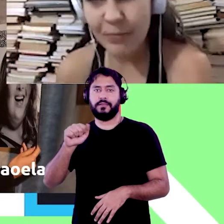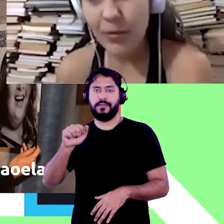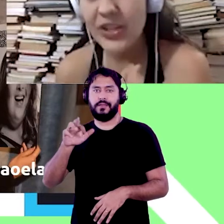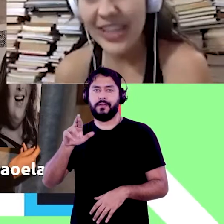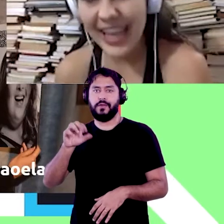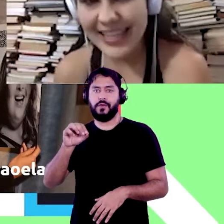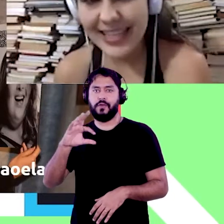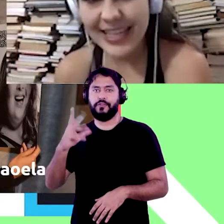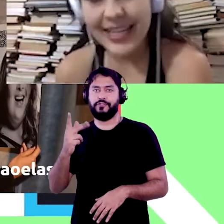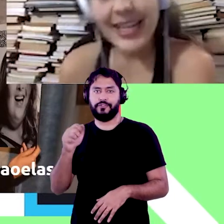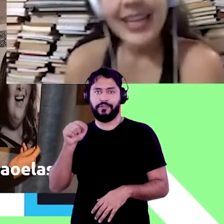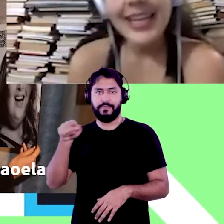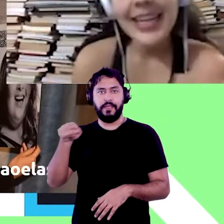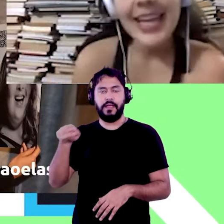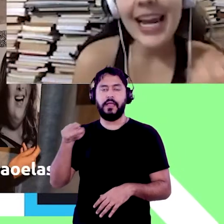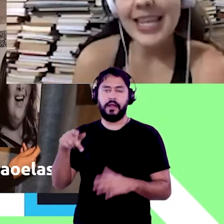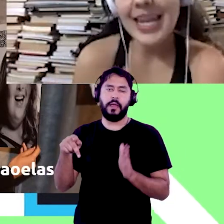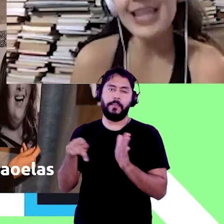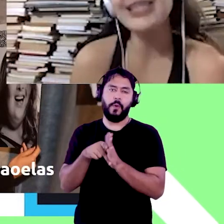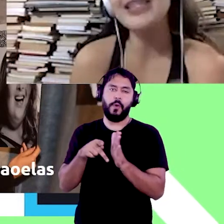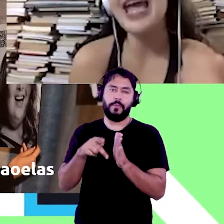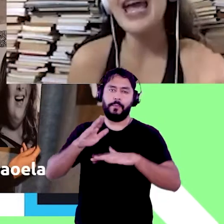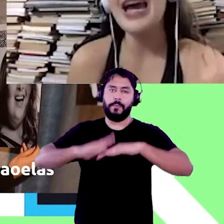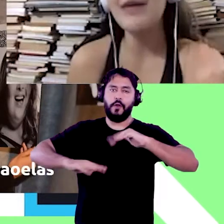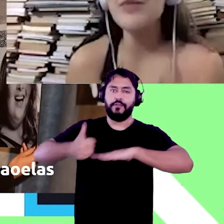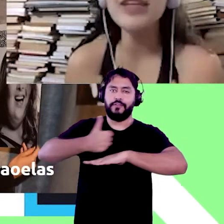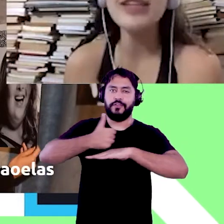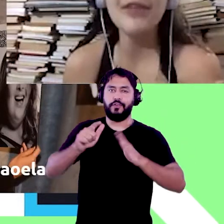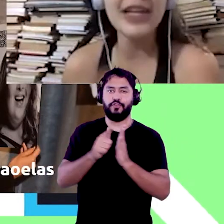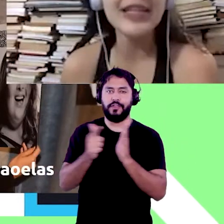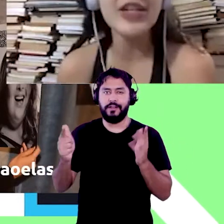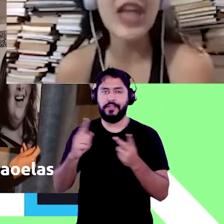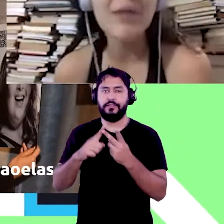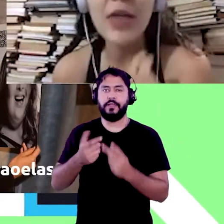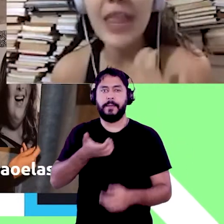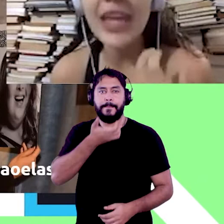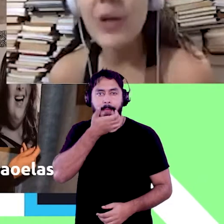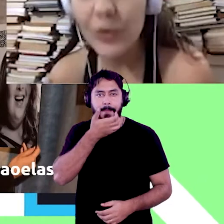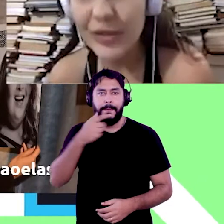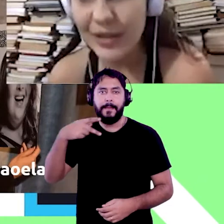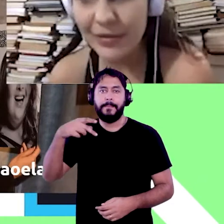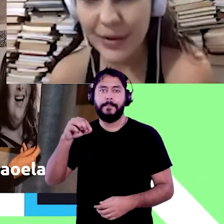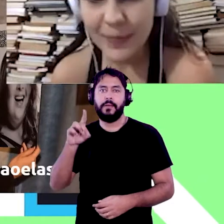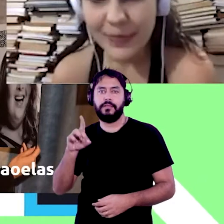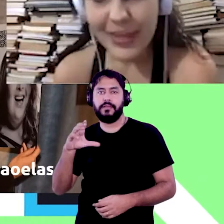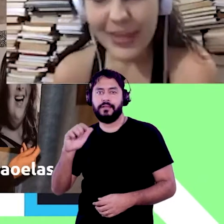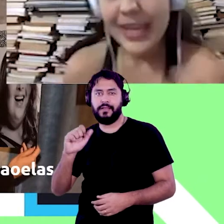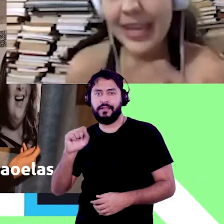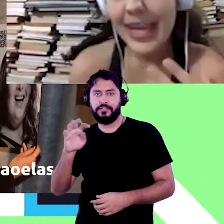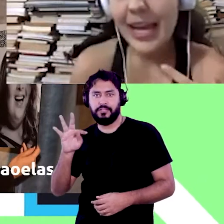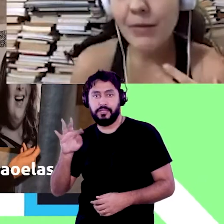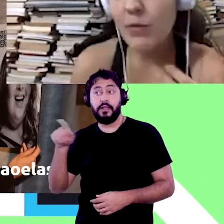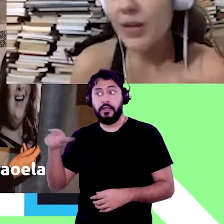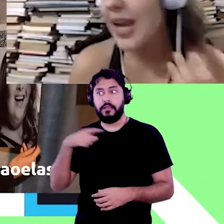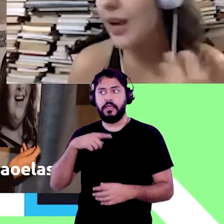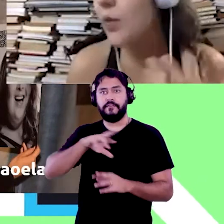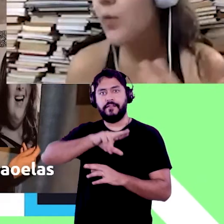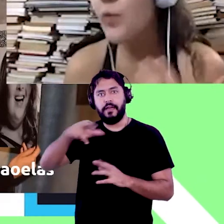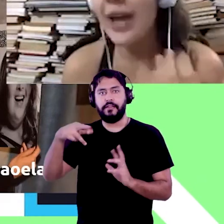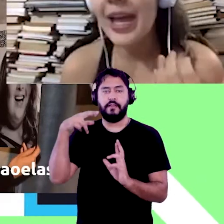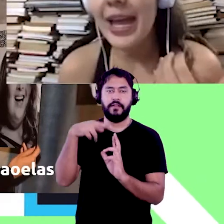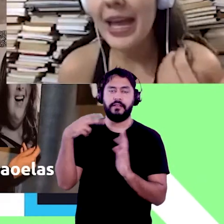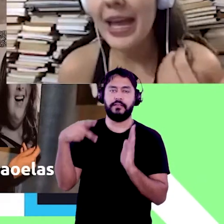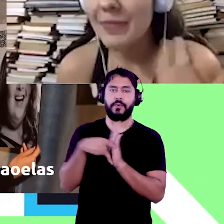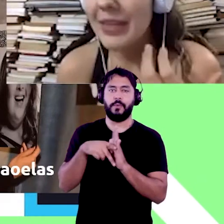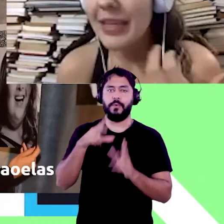jornalista, podcaster, que ela traz muitas referências da moda inclusiva. E ela é uma mulher com